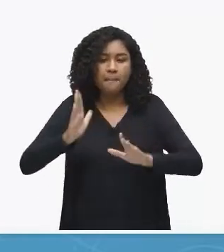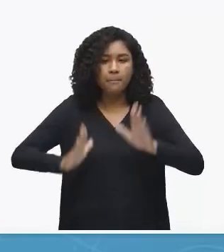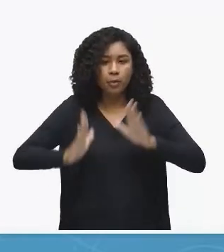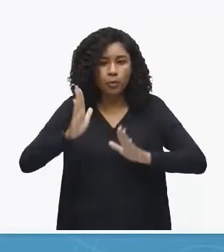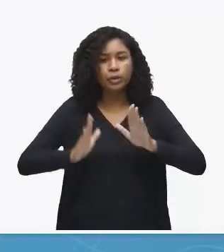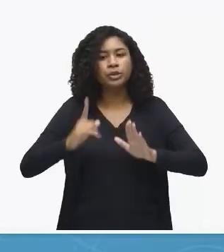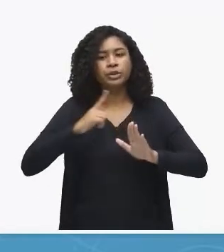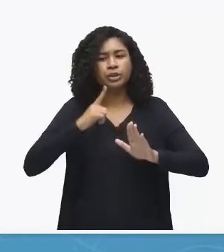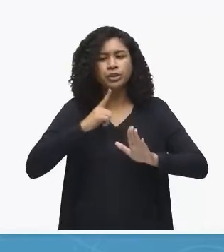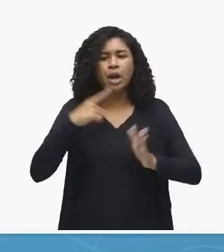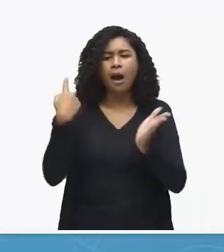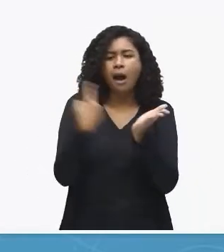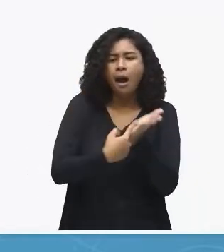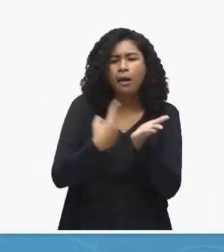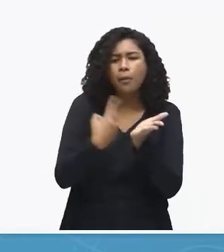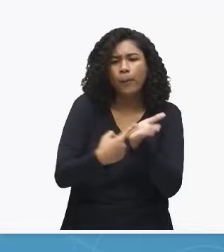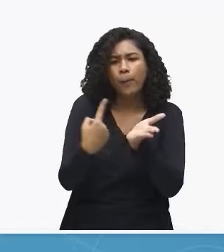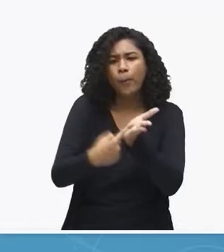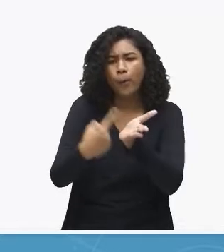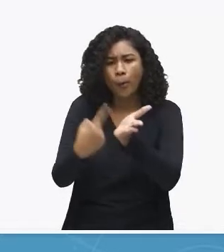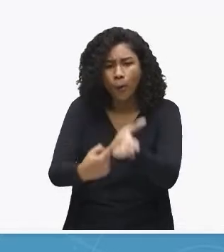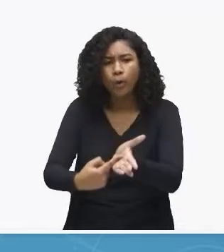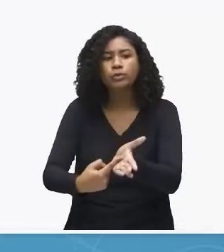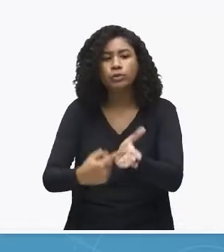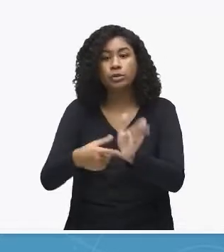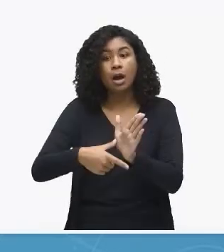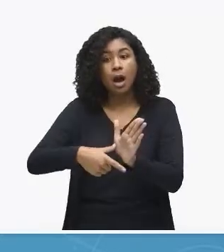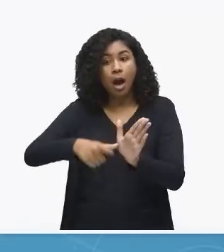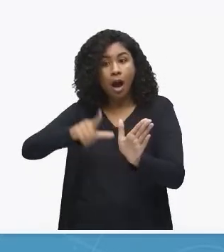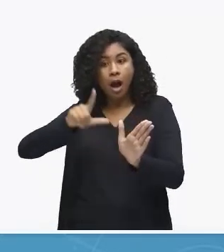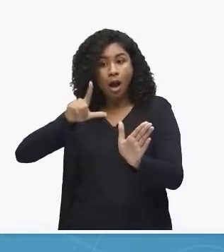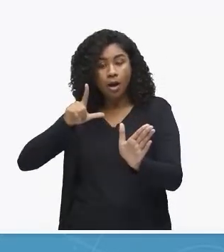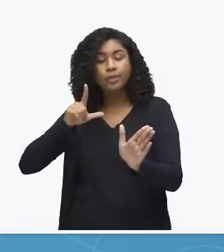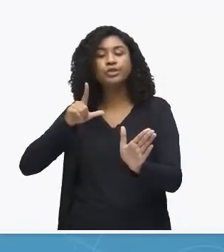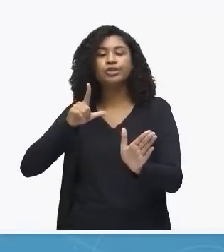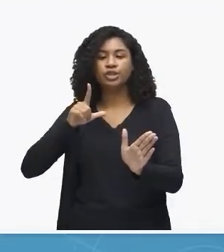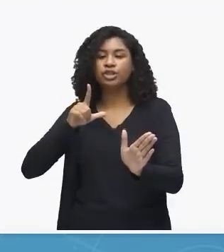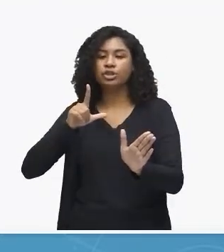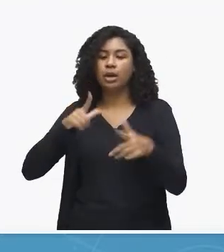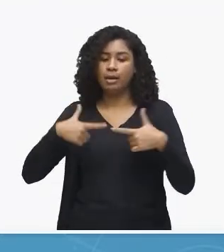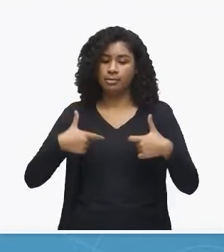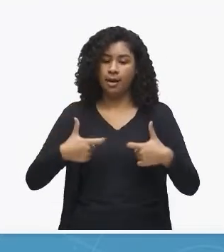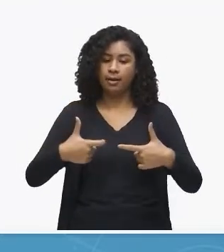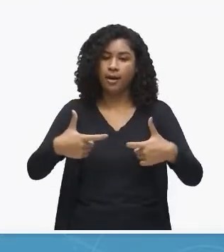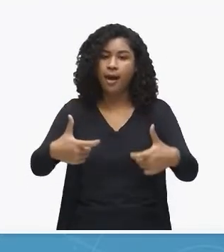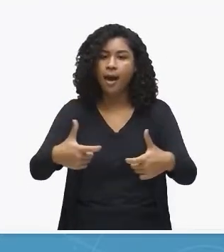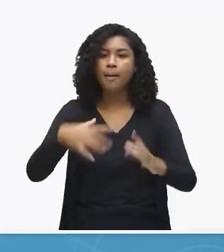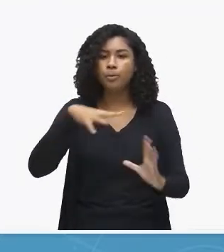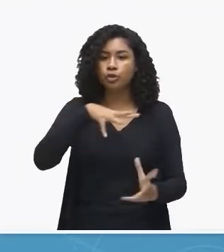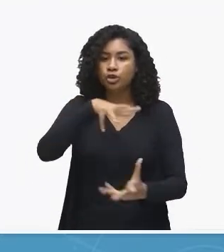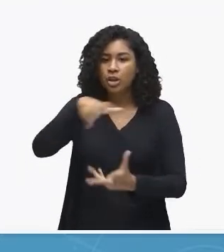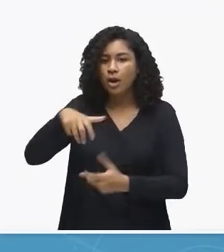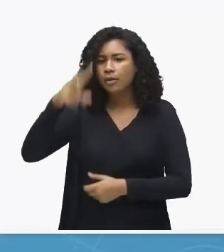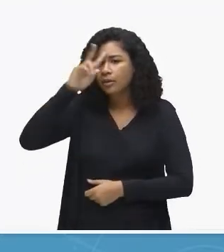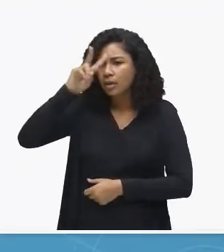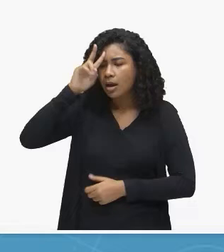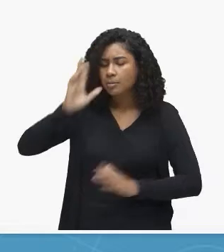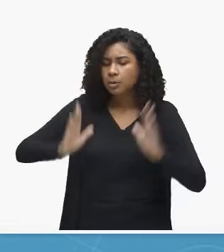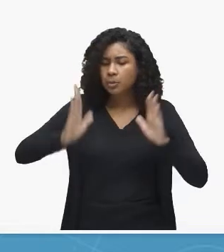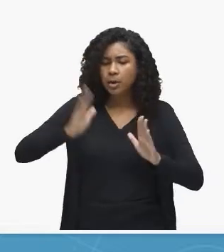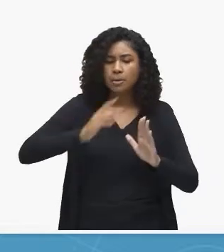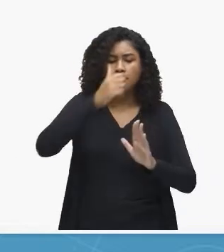diplomático, né, que aí antecede a Primeira Guerra Mundial. Lembrando que a Primeira Guerra Mundial ela vai de 1914